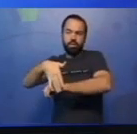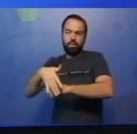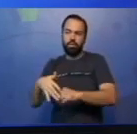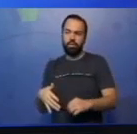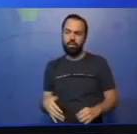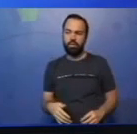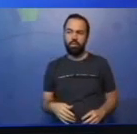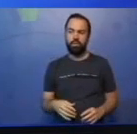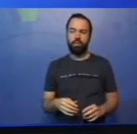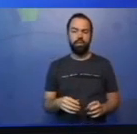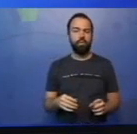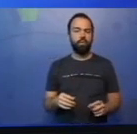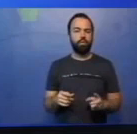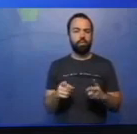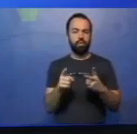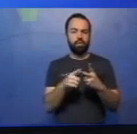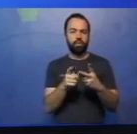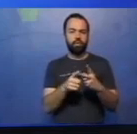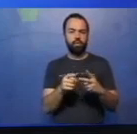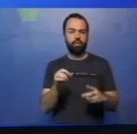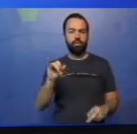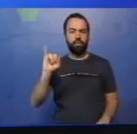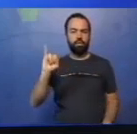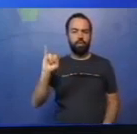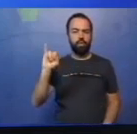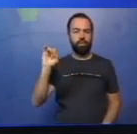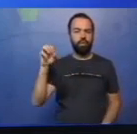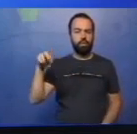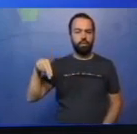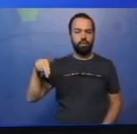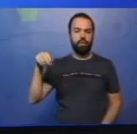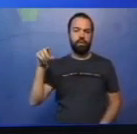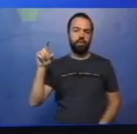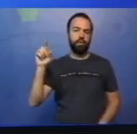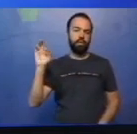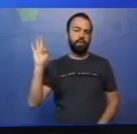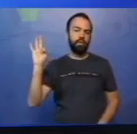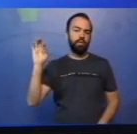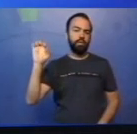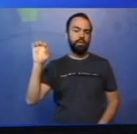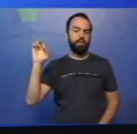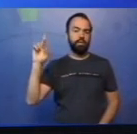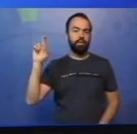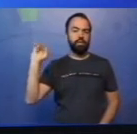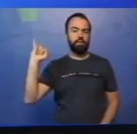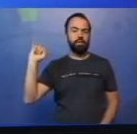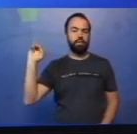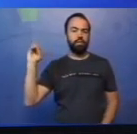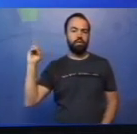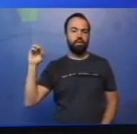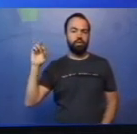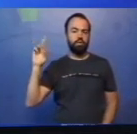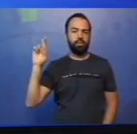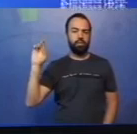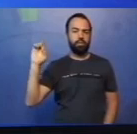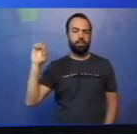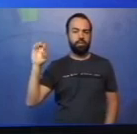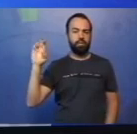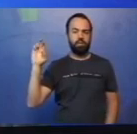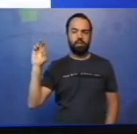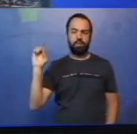Depois as cidades denominadas interiores, que são regiões agrícolas, atualmente são centros comerciais e administrativos